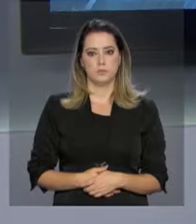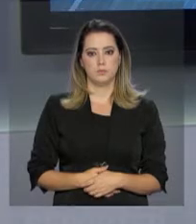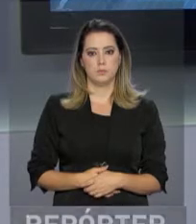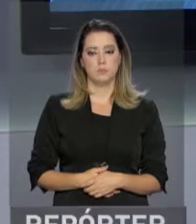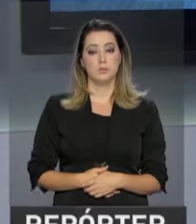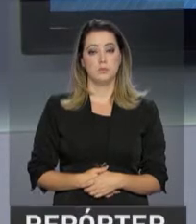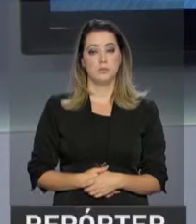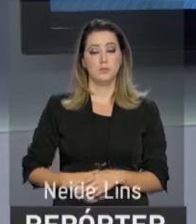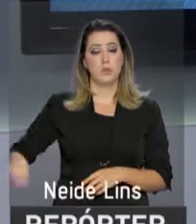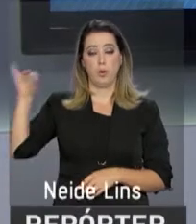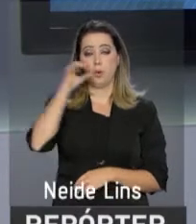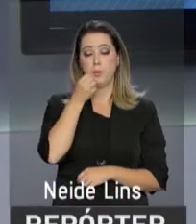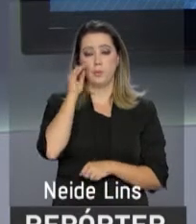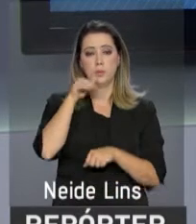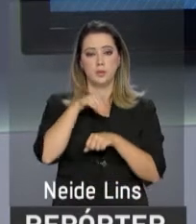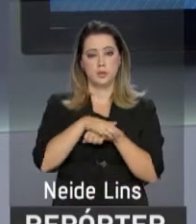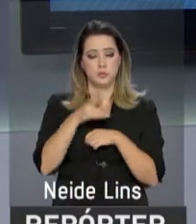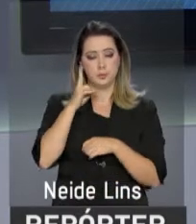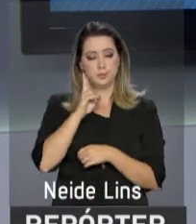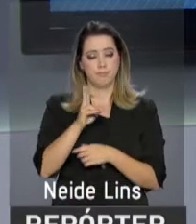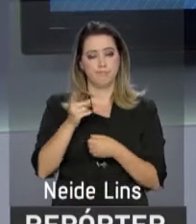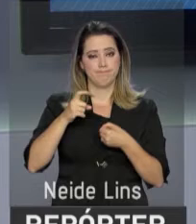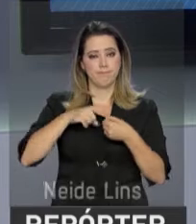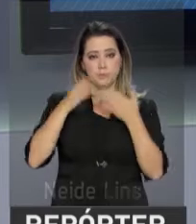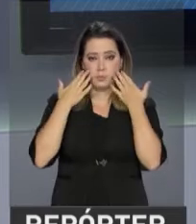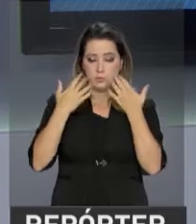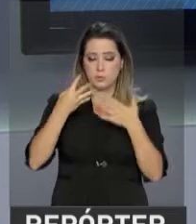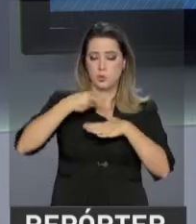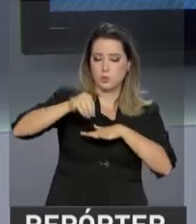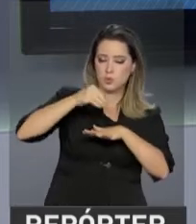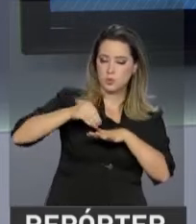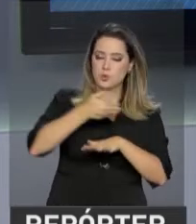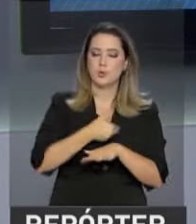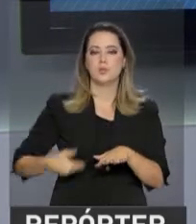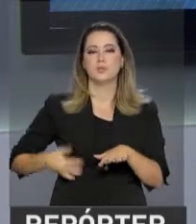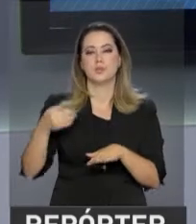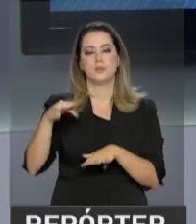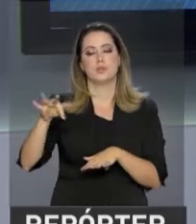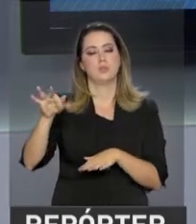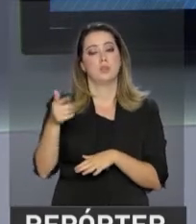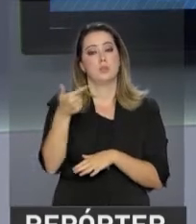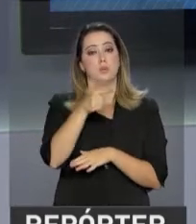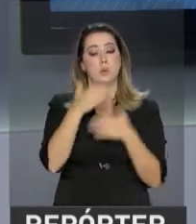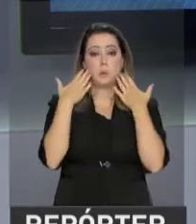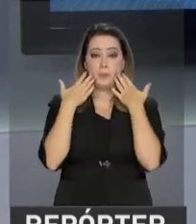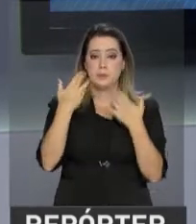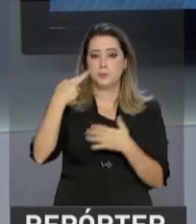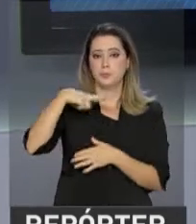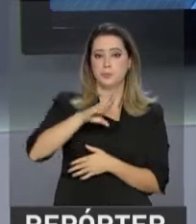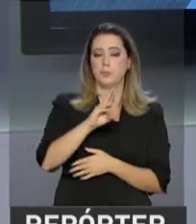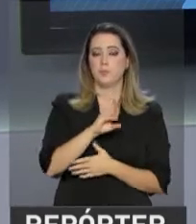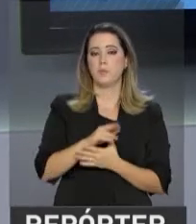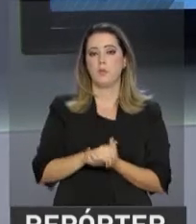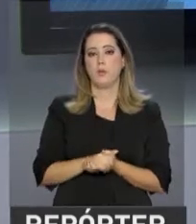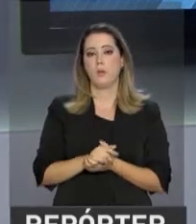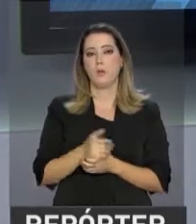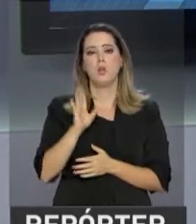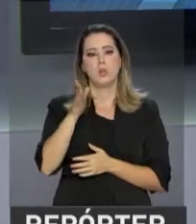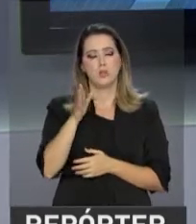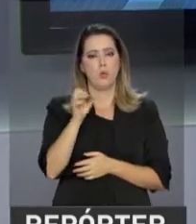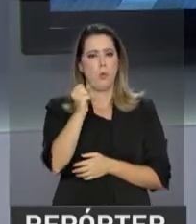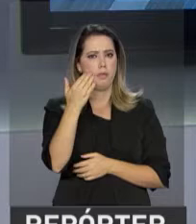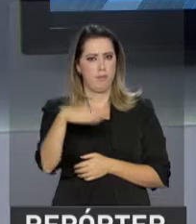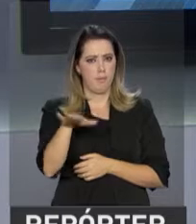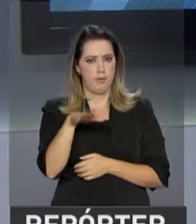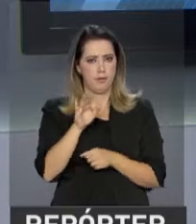olá boa noite estamos de volta com as notícias do governo federal em mais uma edição do repórter nbr logo mais às